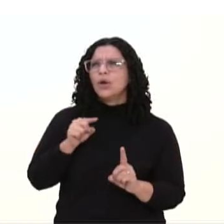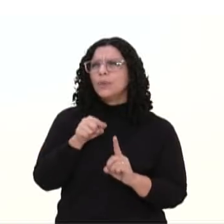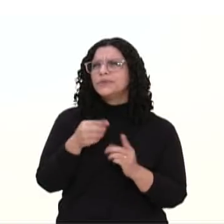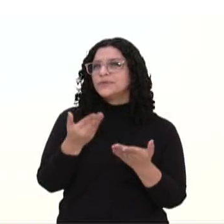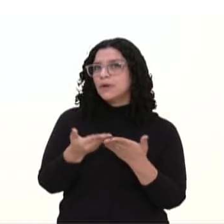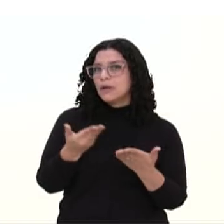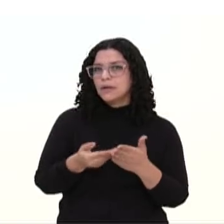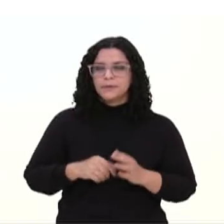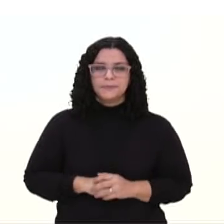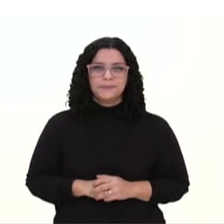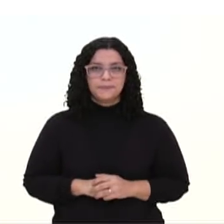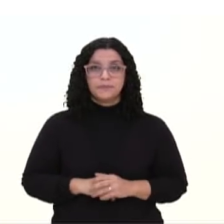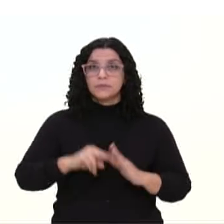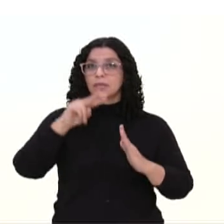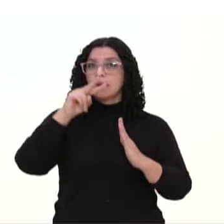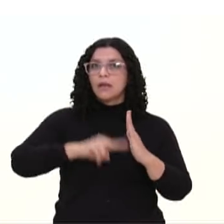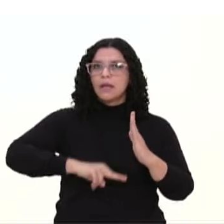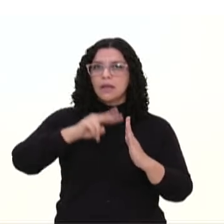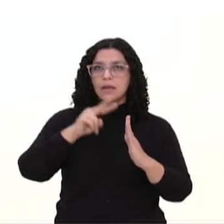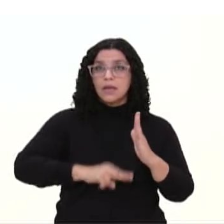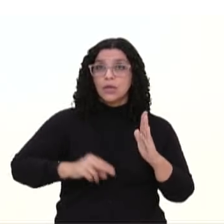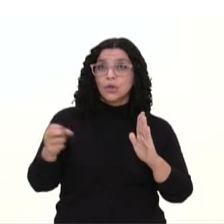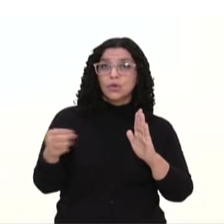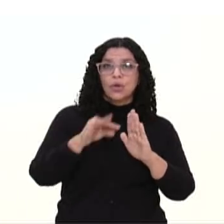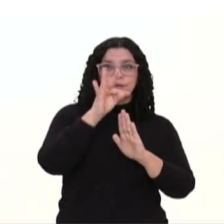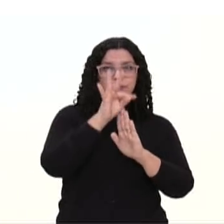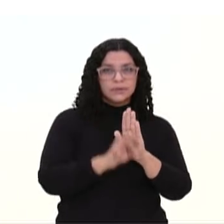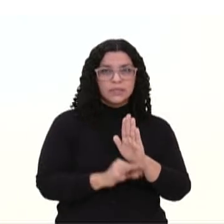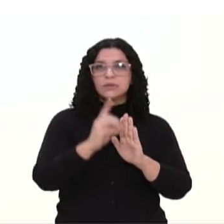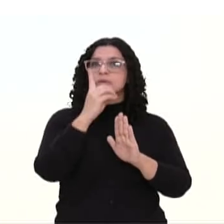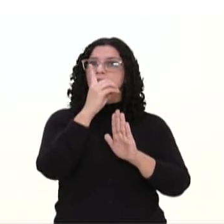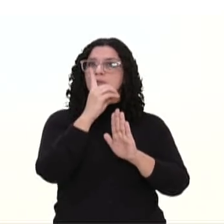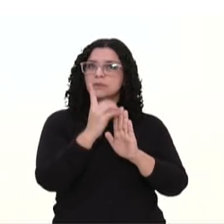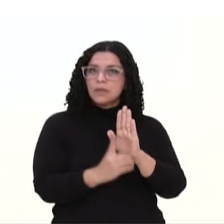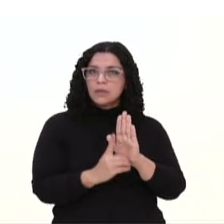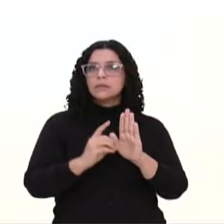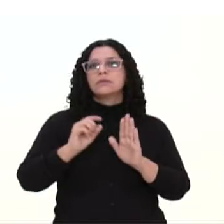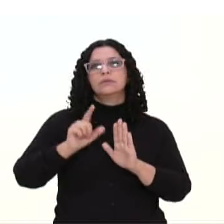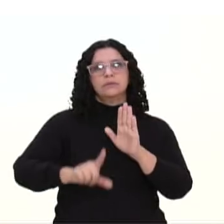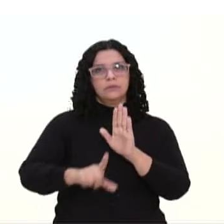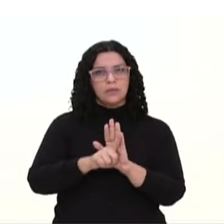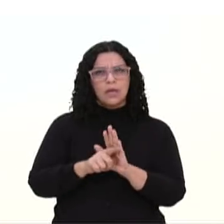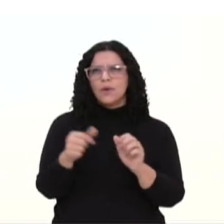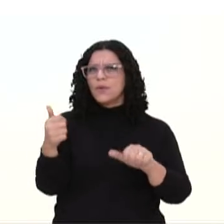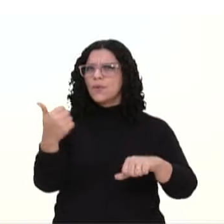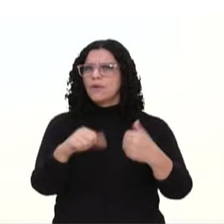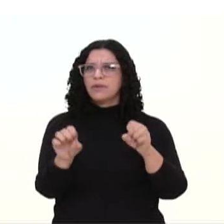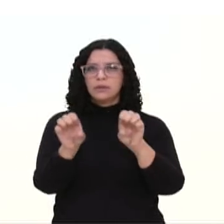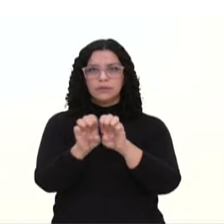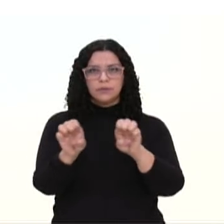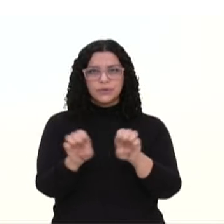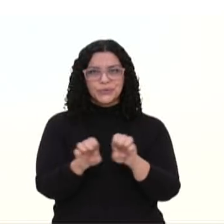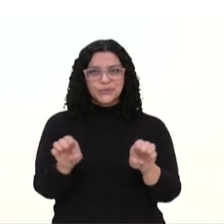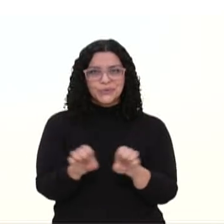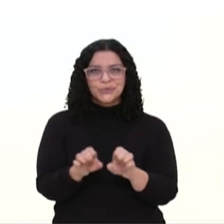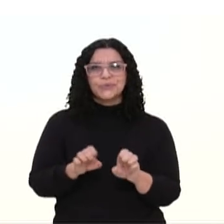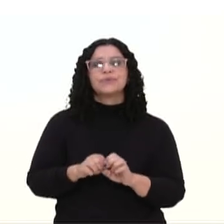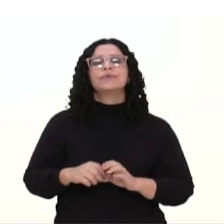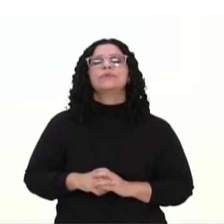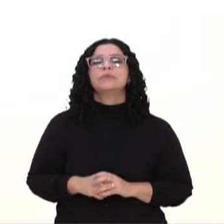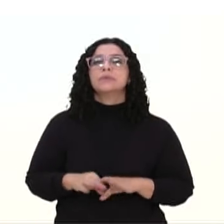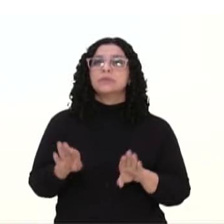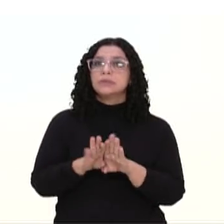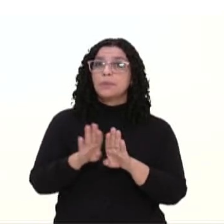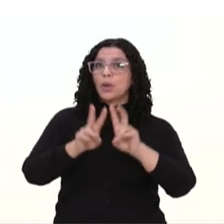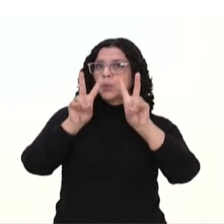objetivos da aula. Ler novo texto do gênero declaração legal, analisando sua estrutura composicional,